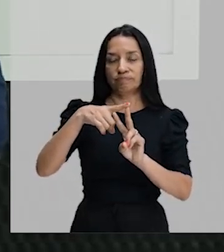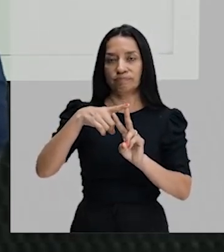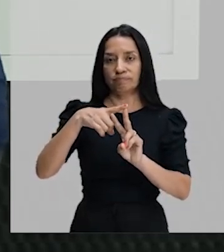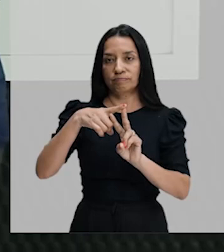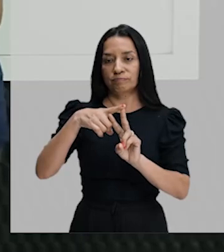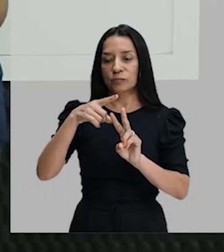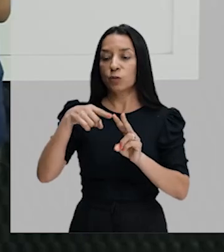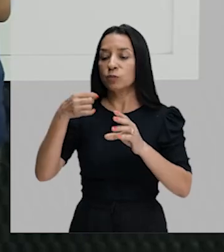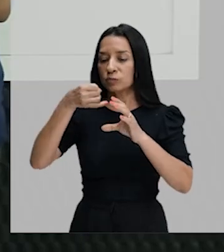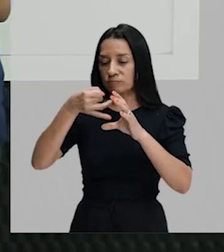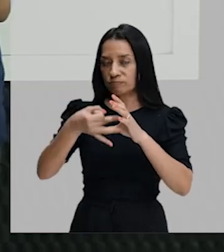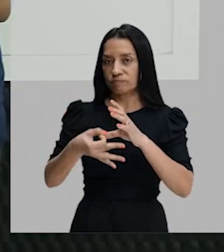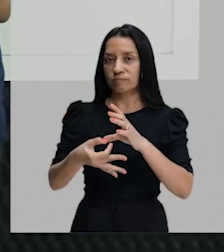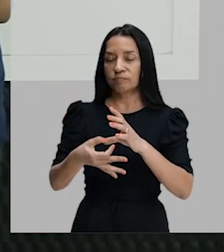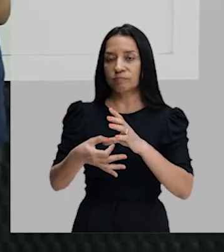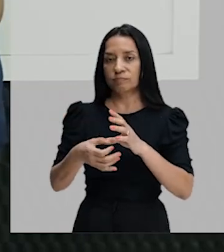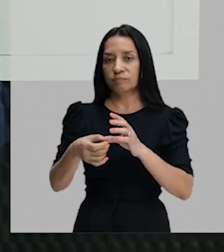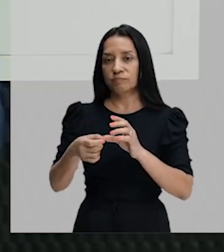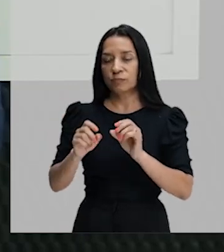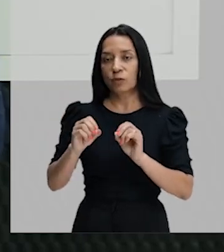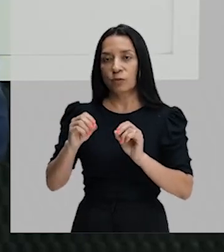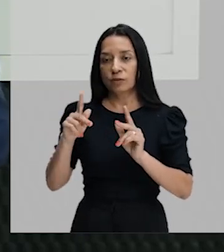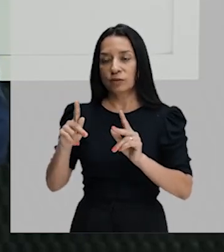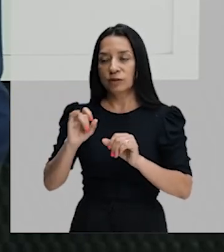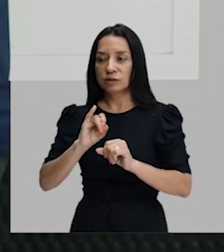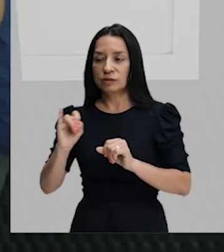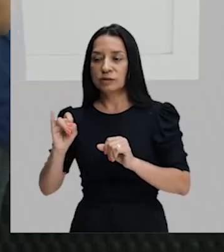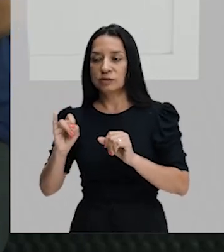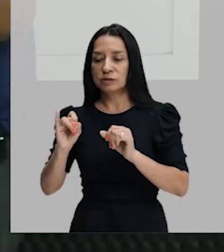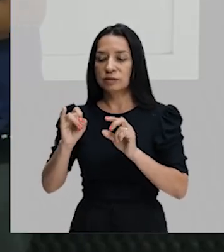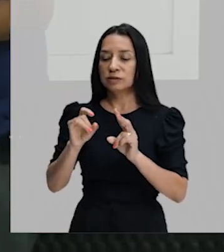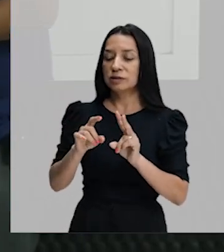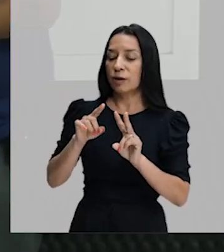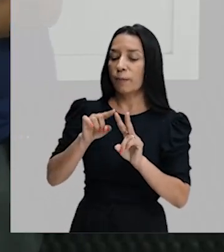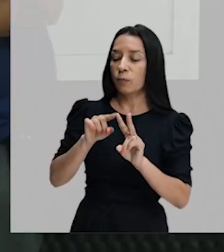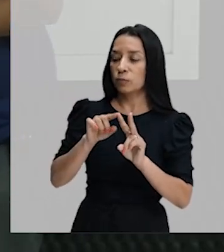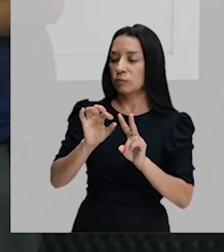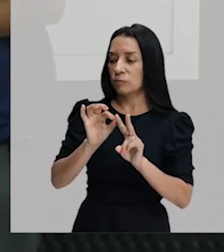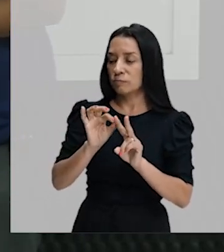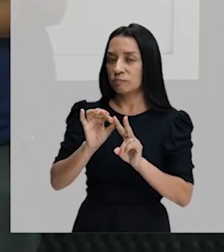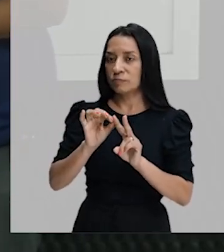estas características. Tá ok? Se ela aponta para a direita,